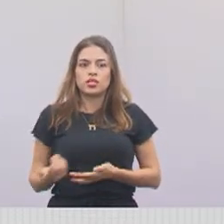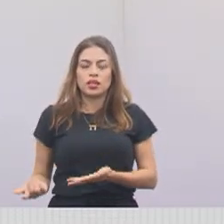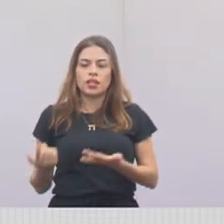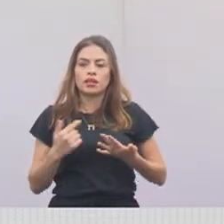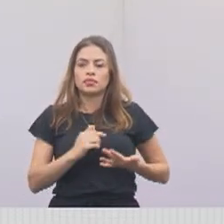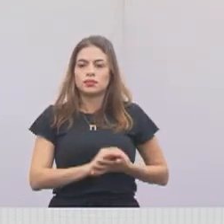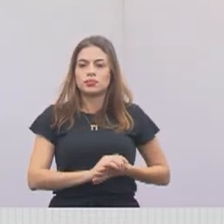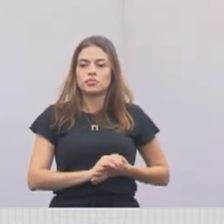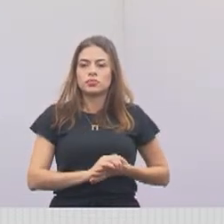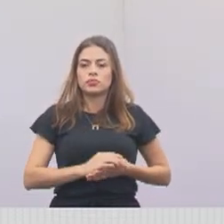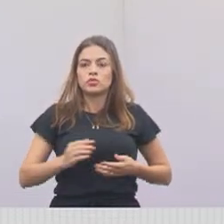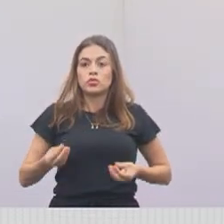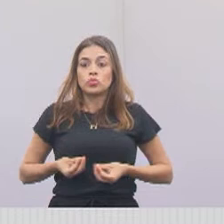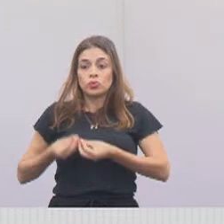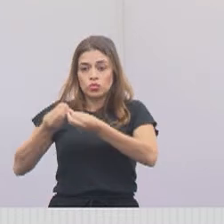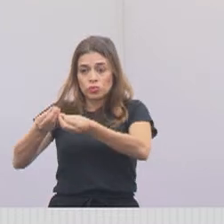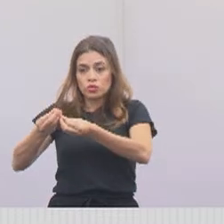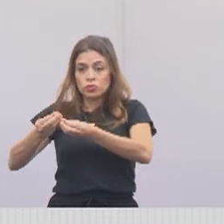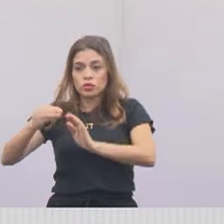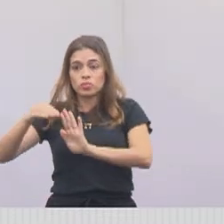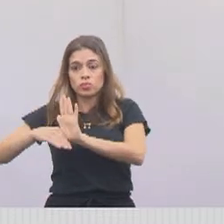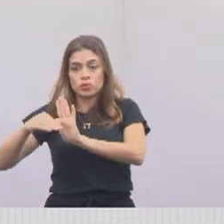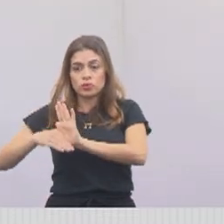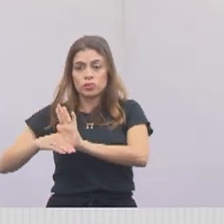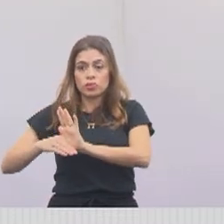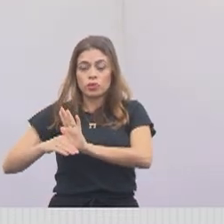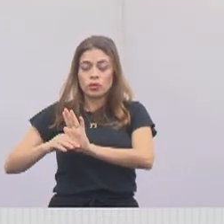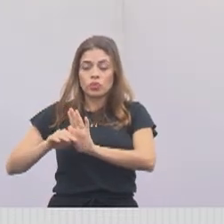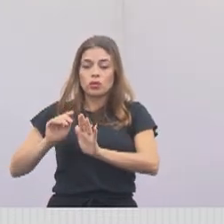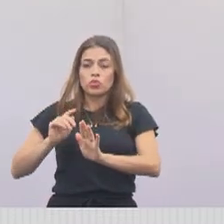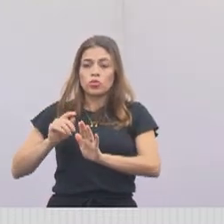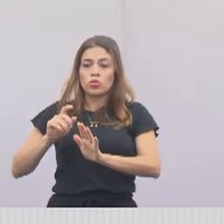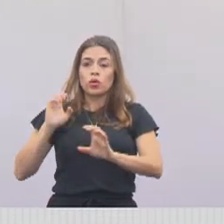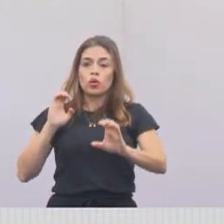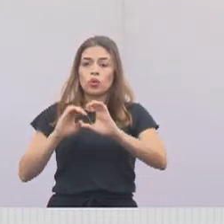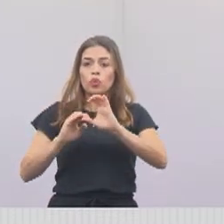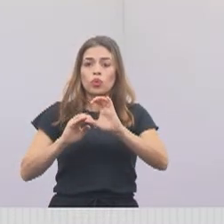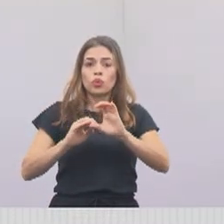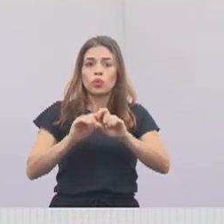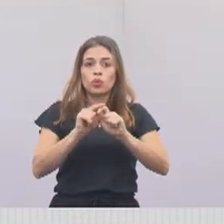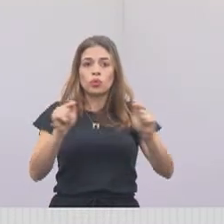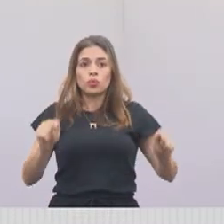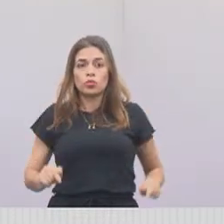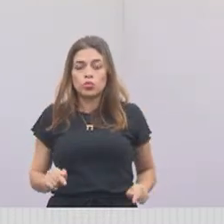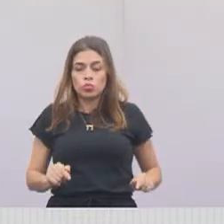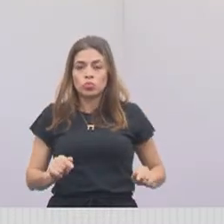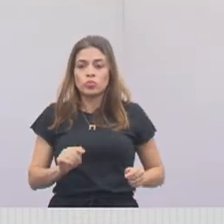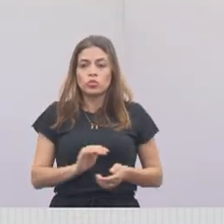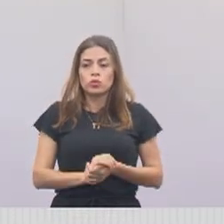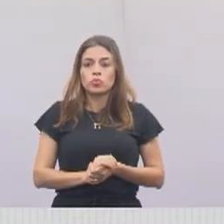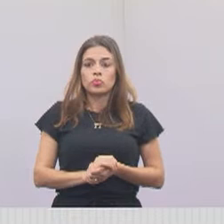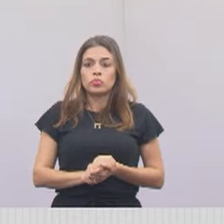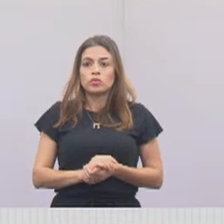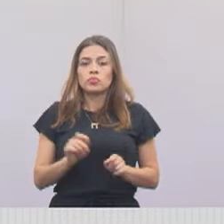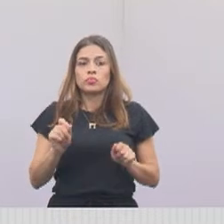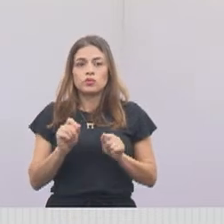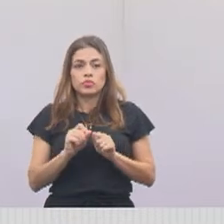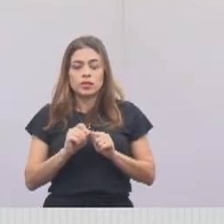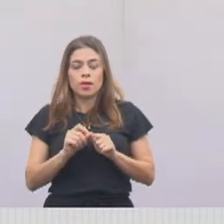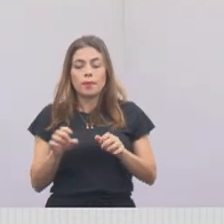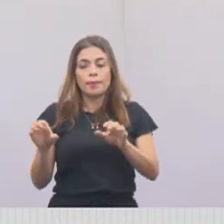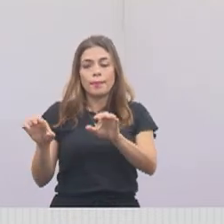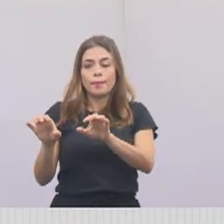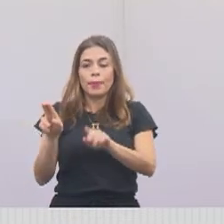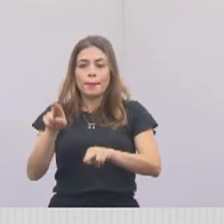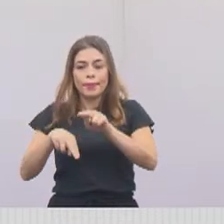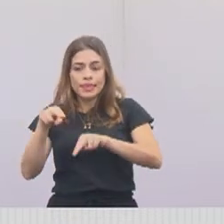a possibilidade de ter isenção de concursos públicos no município de Jacareí por um ano. Fizemos uma parceria com o shopping e também